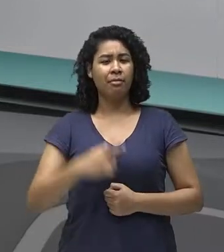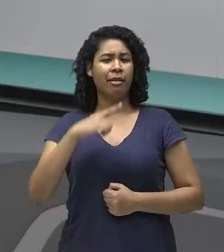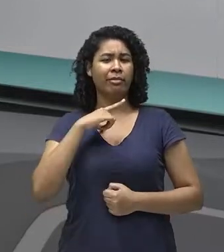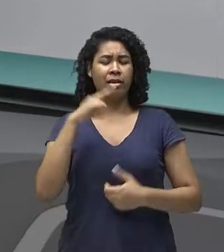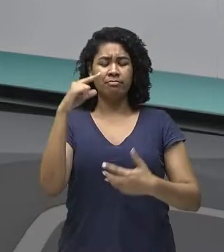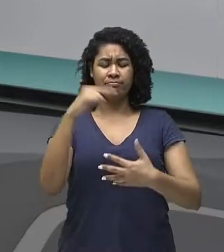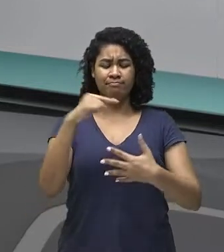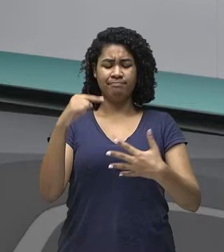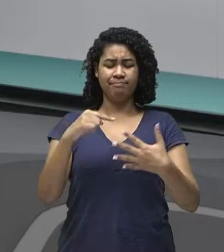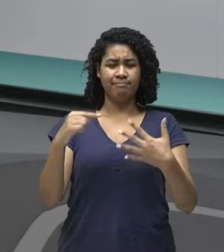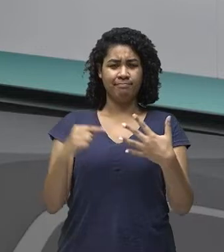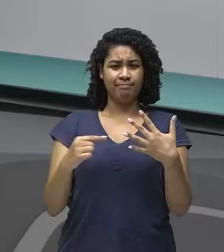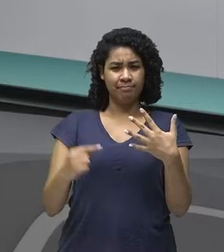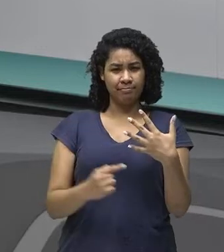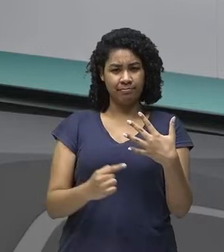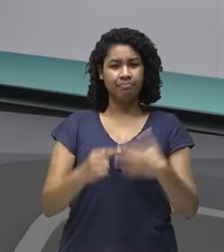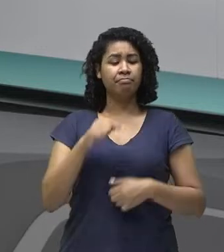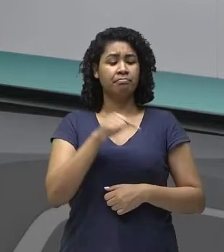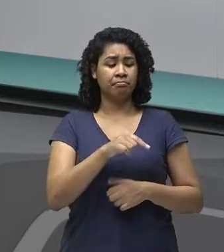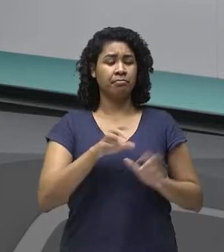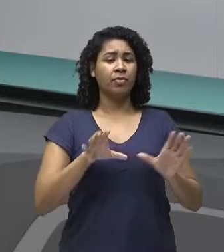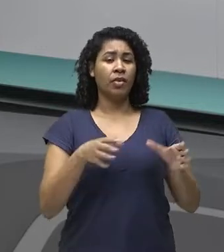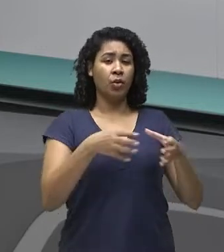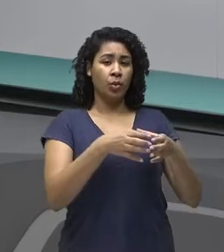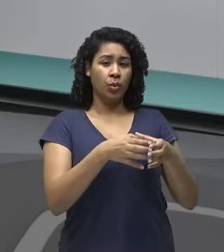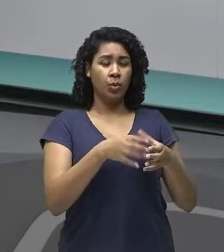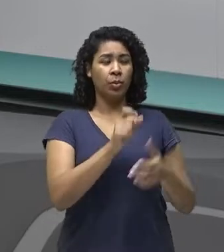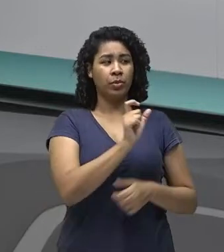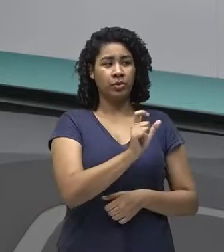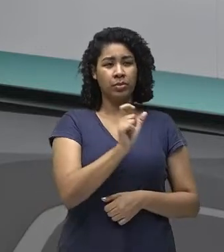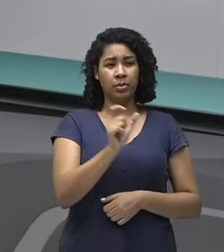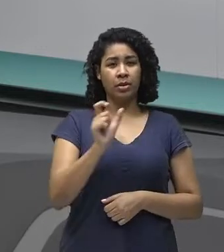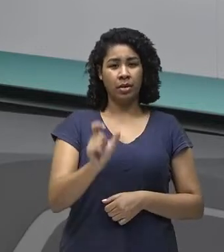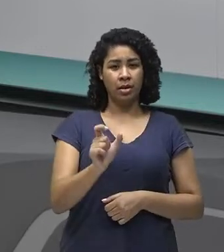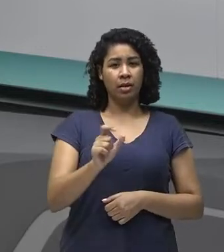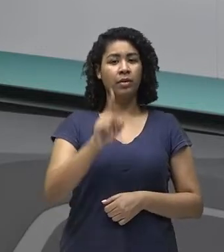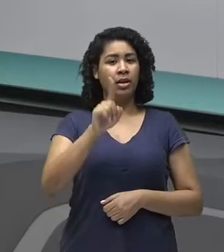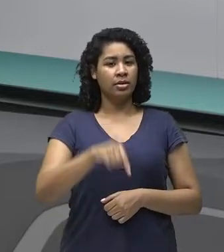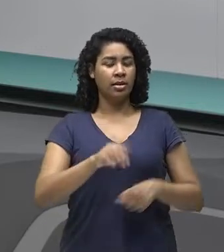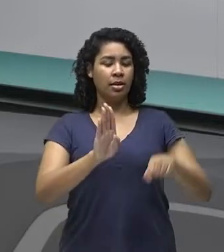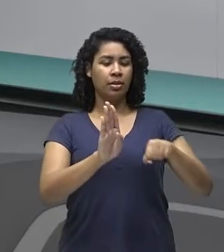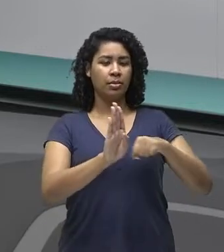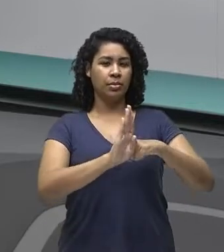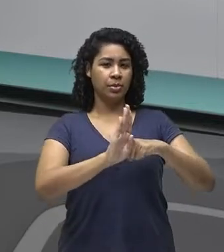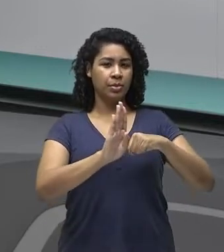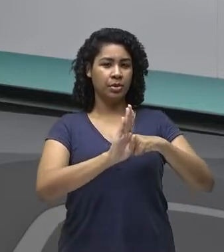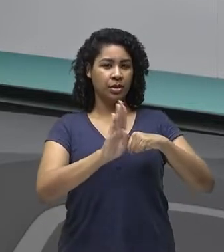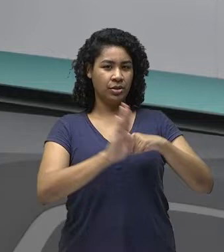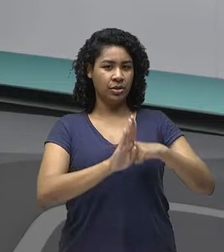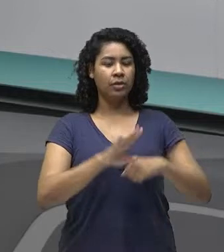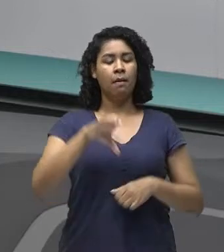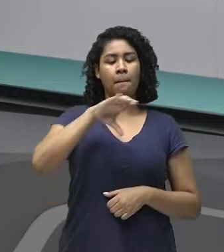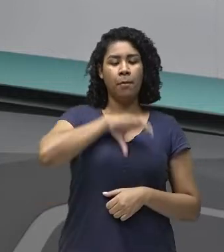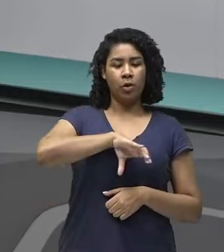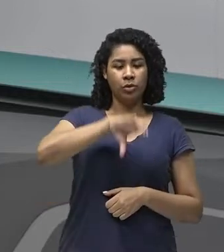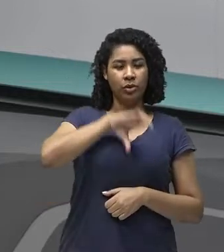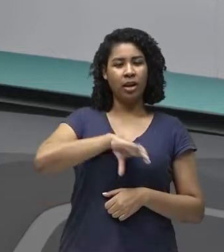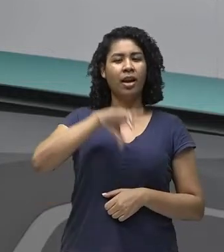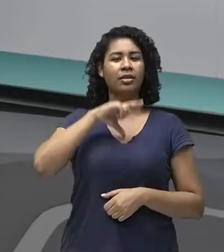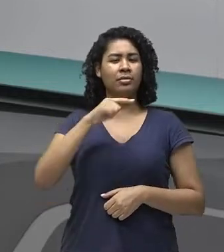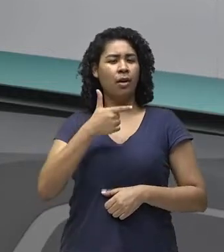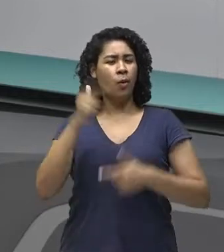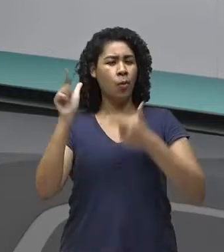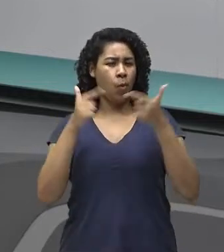aí. Também é uma classe de palavra, o substantivo, né? Em português a gente fala próprio, comum,